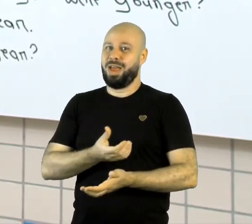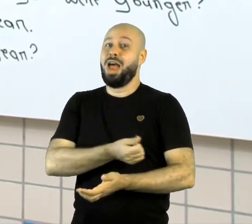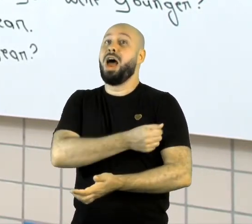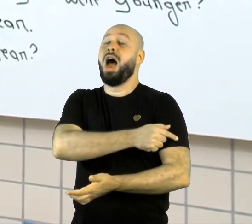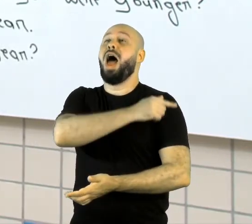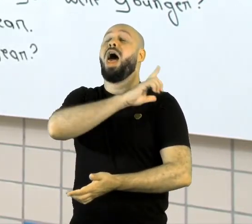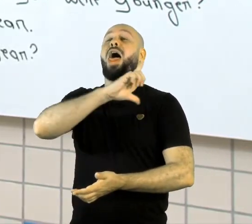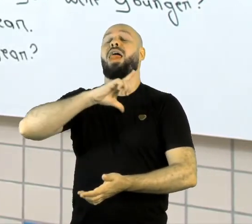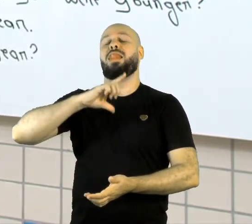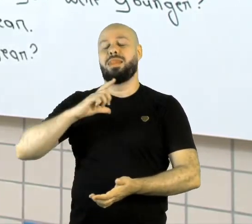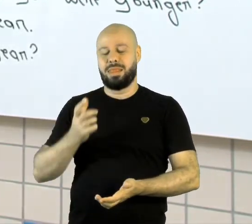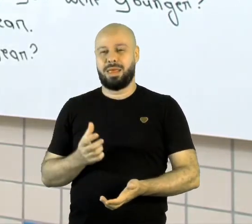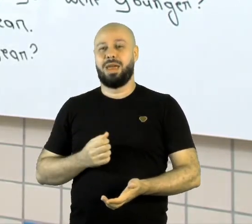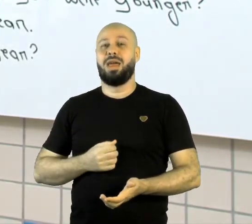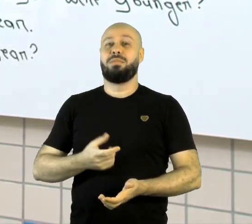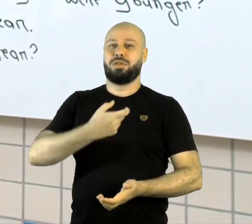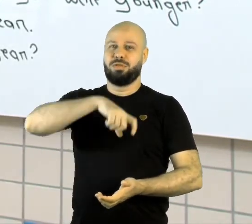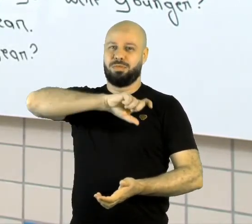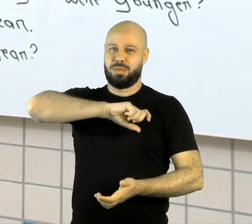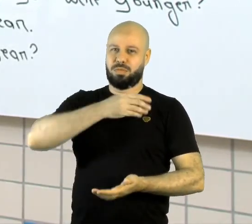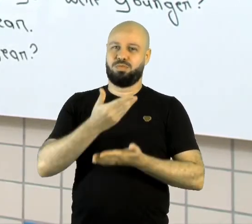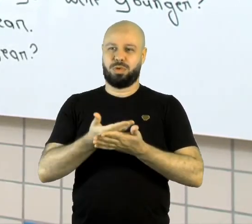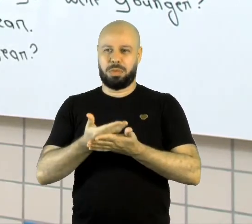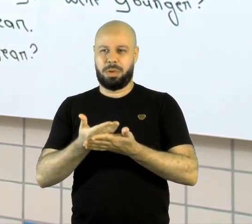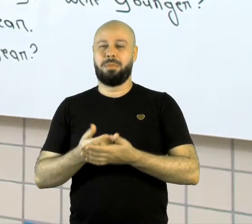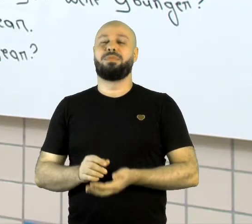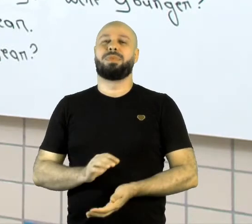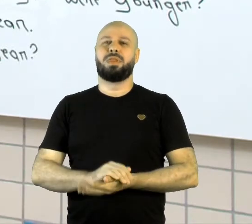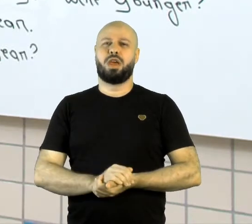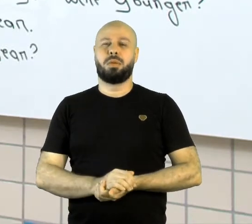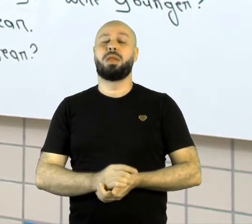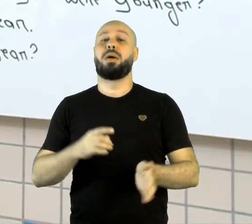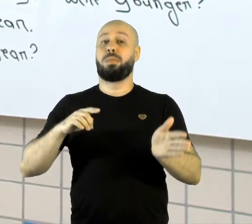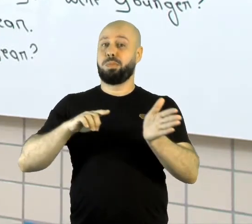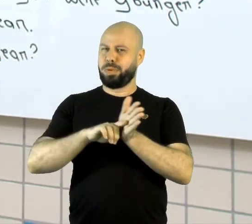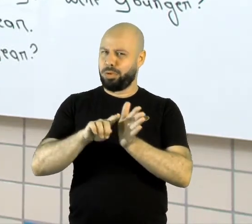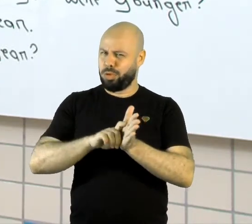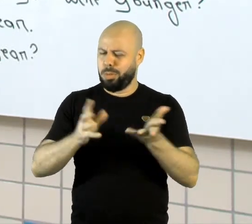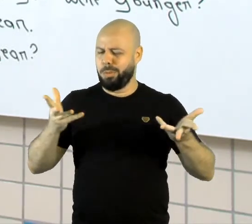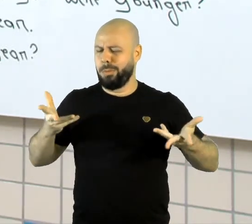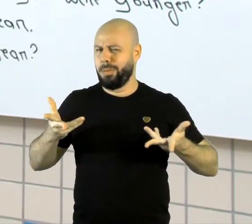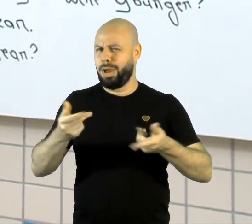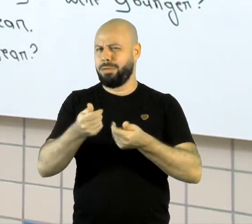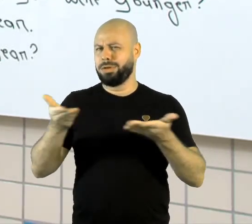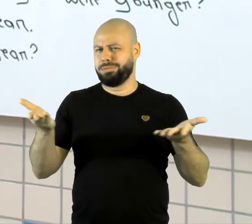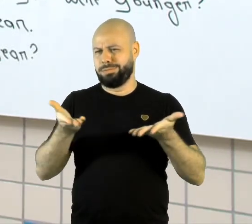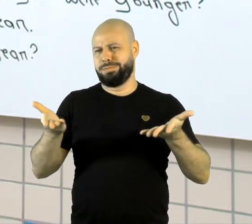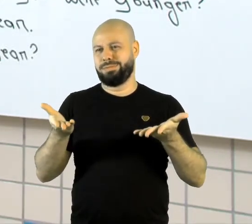don't know. Então tá, vocês têm aqui essa pergunta maravilhosa. Lembrando que,